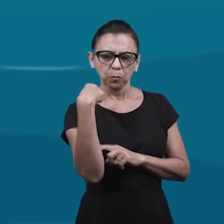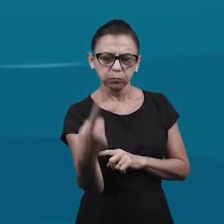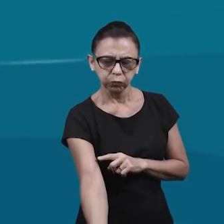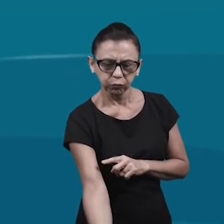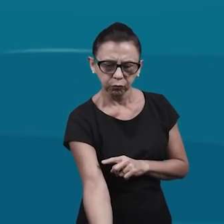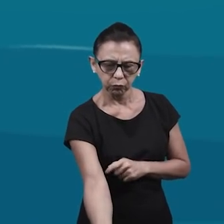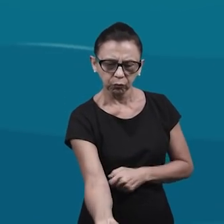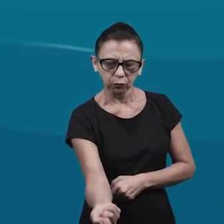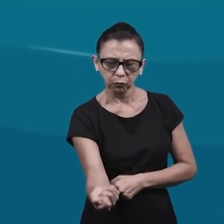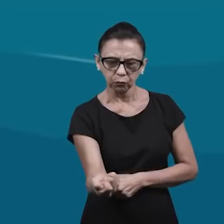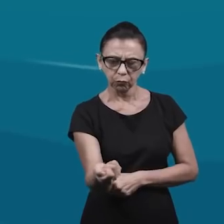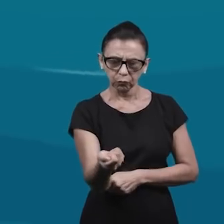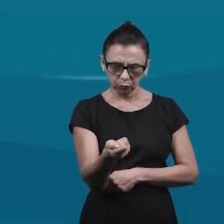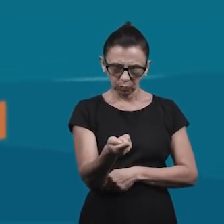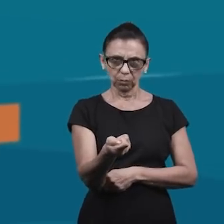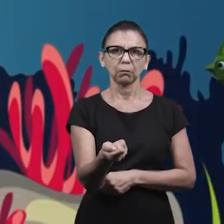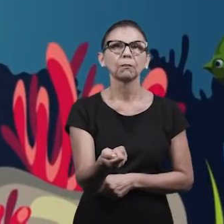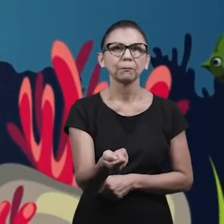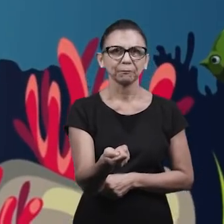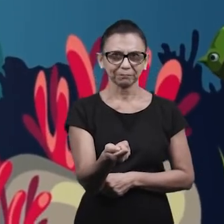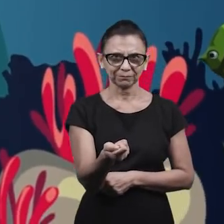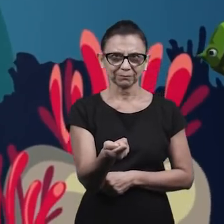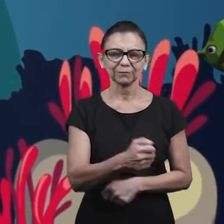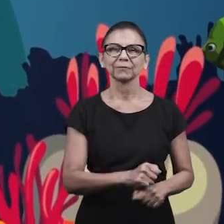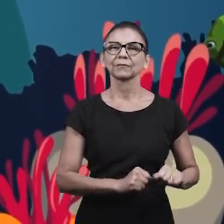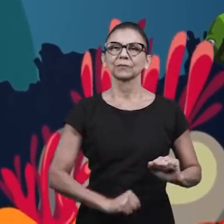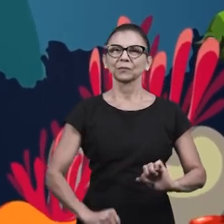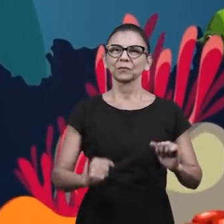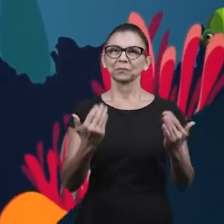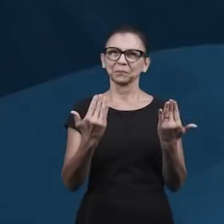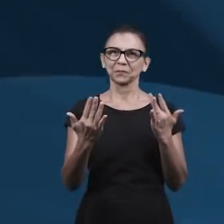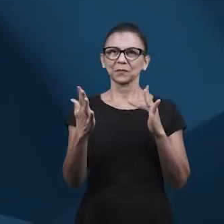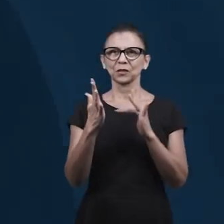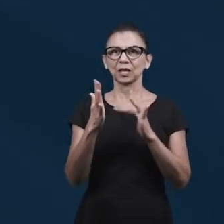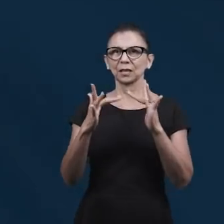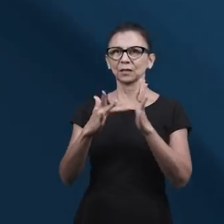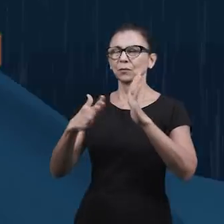A todos a paz do Senhor e até a próxima aula.